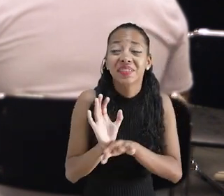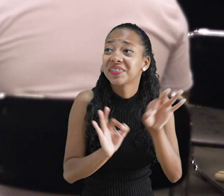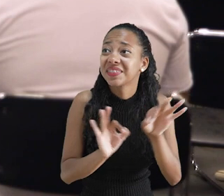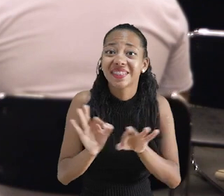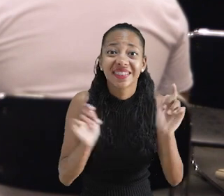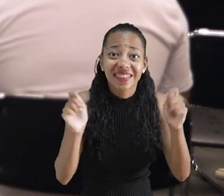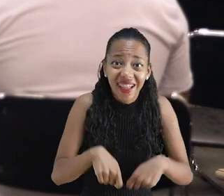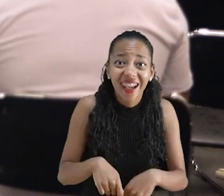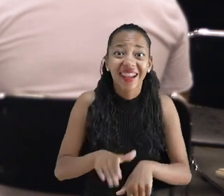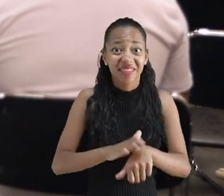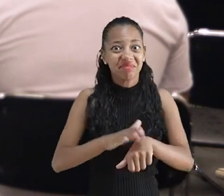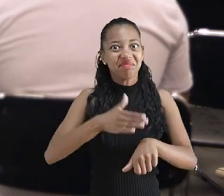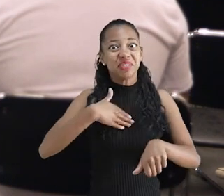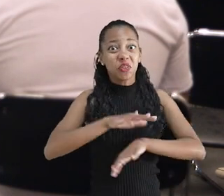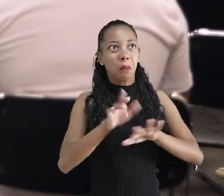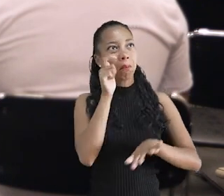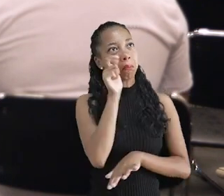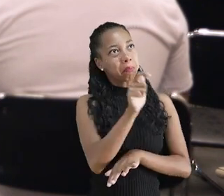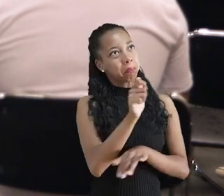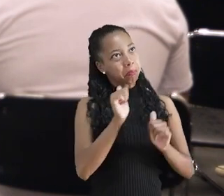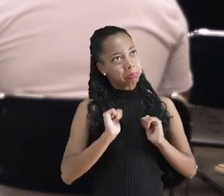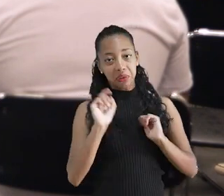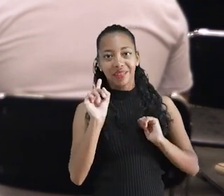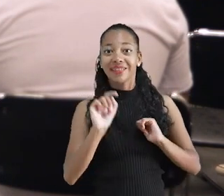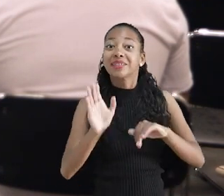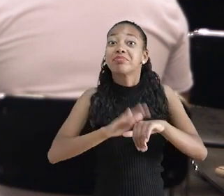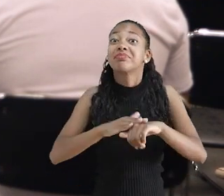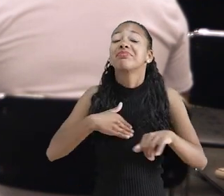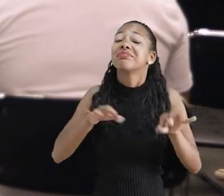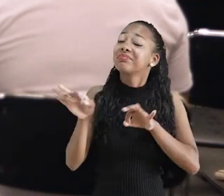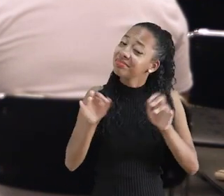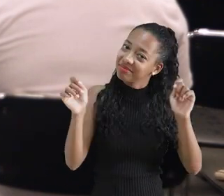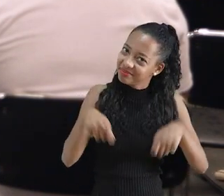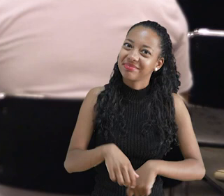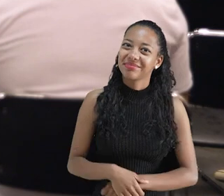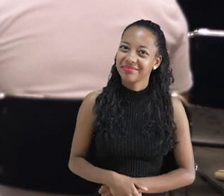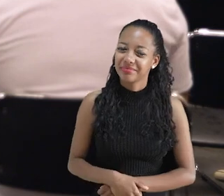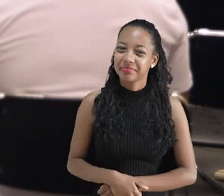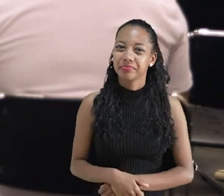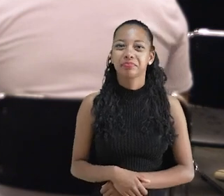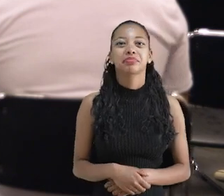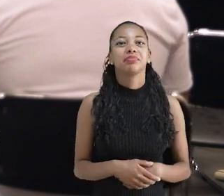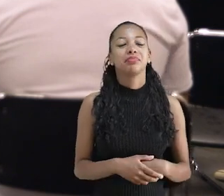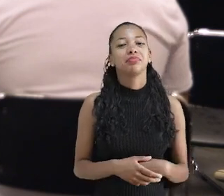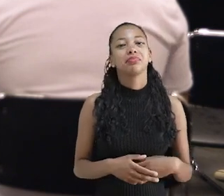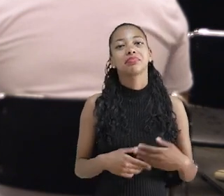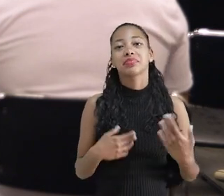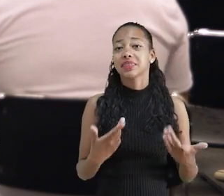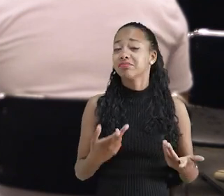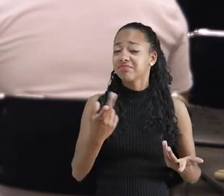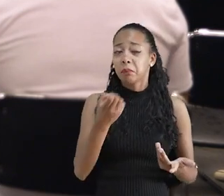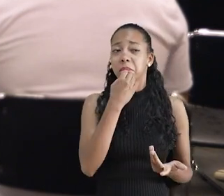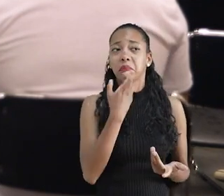nessa perspectiva lá e o que é mais bacana que a gente sabe das vaidades e tudo mais mas as pessoas dizem né que foi